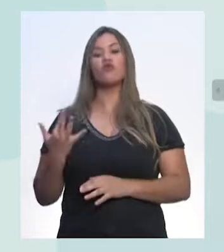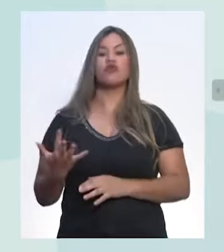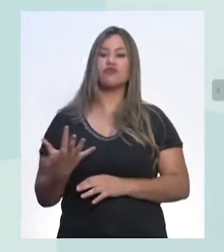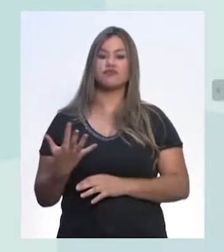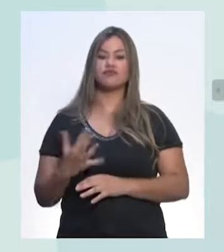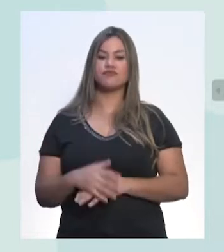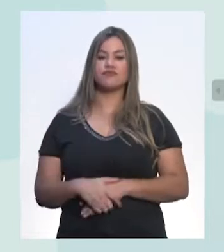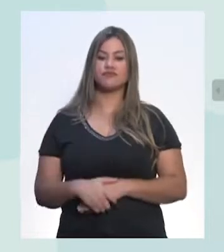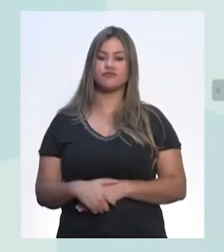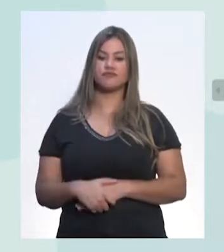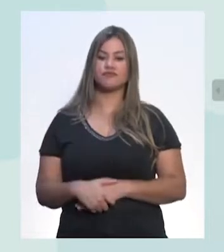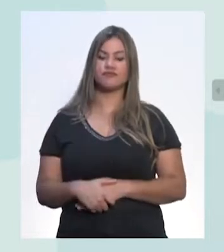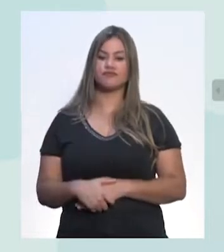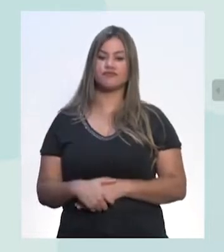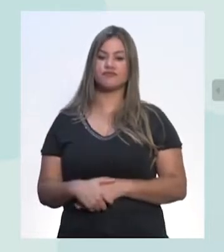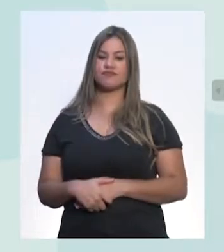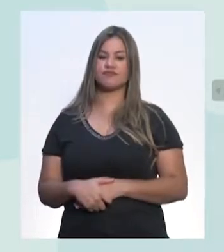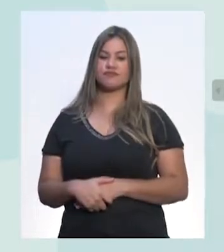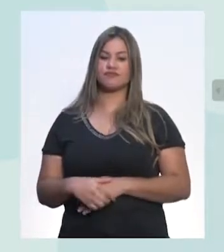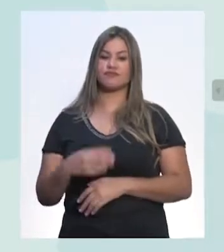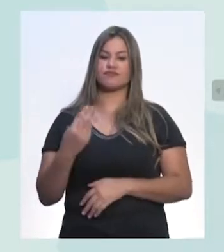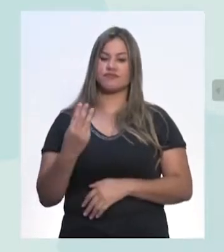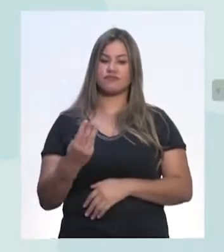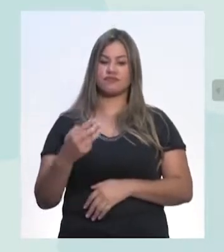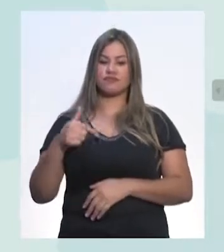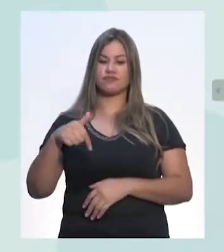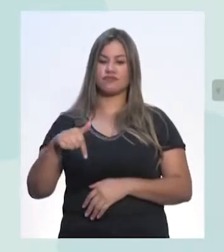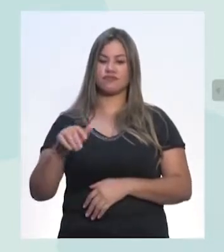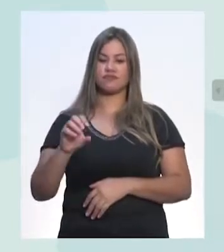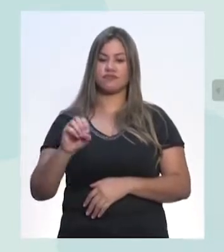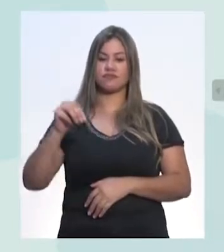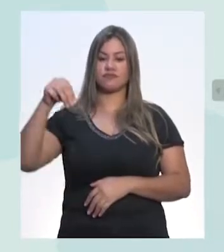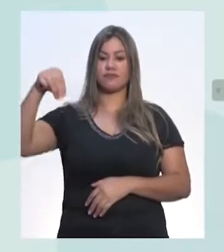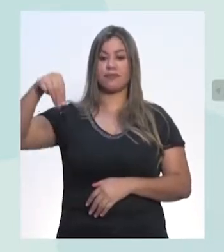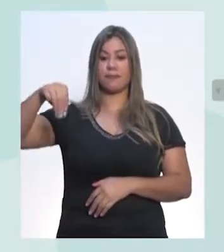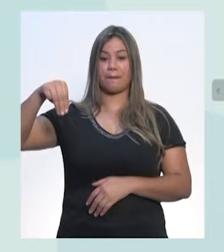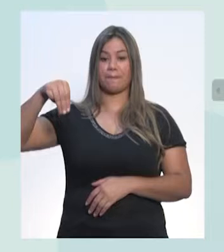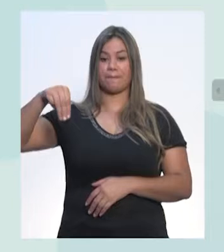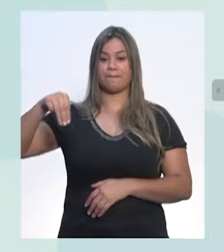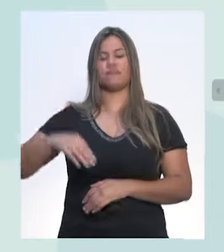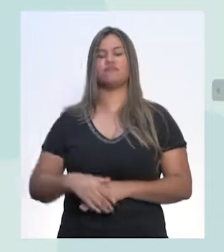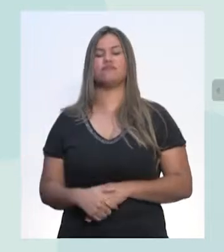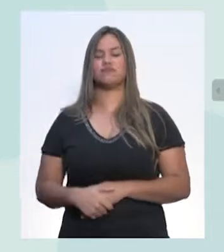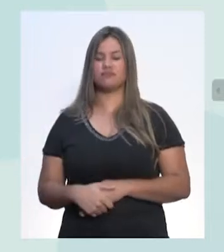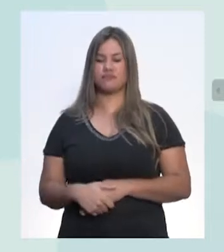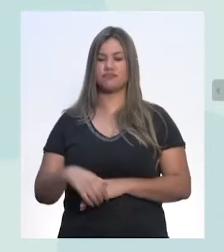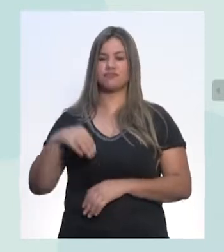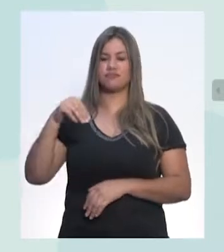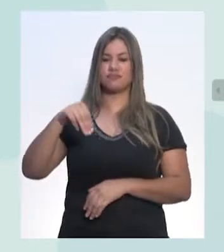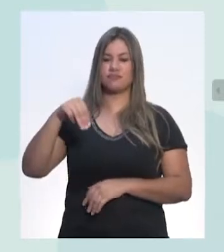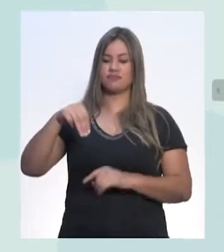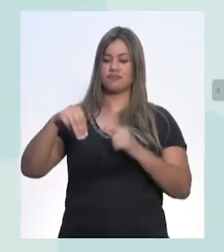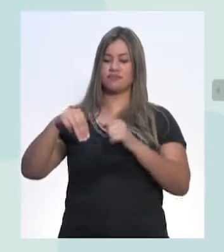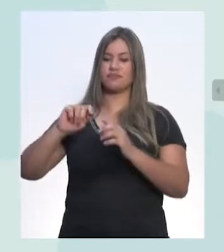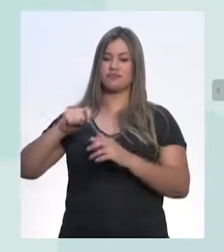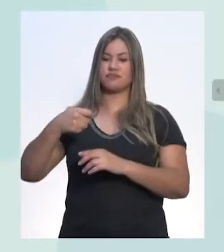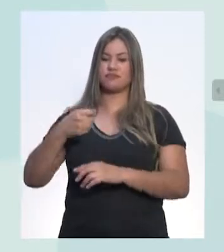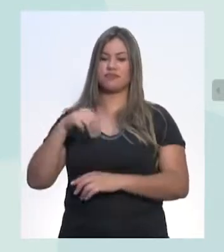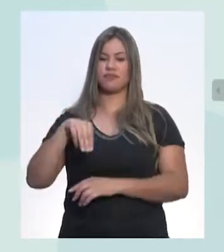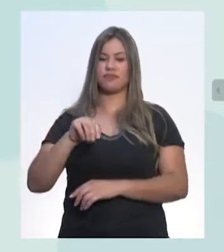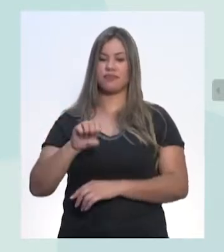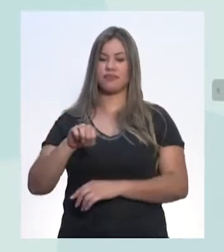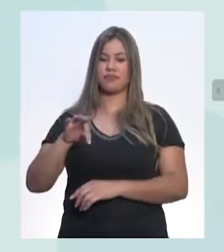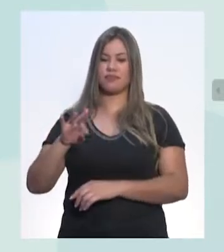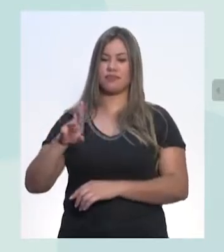medida dessa soma? 370 metros. Então, é essa a